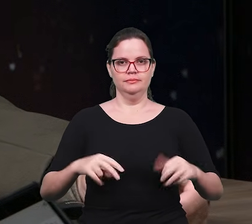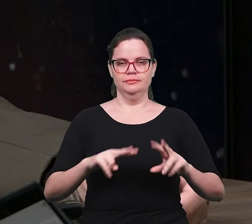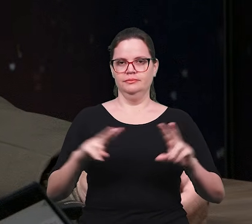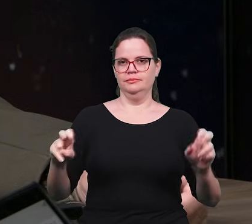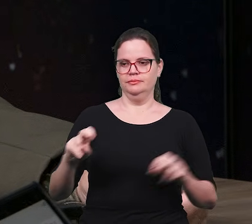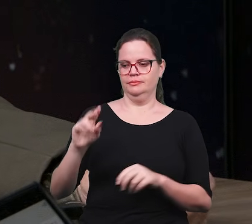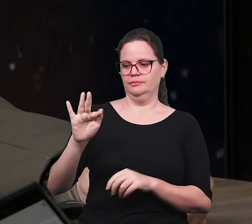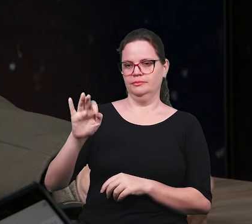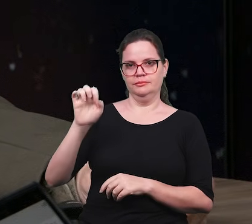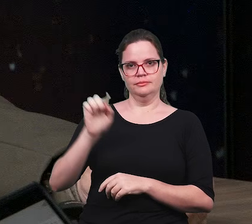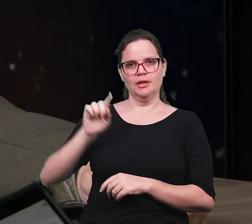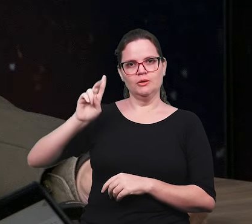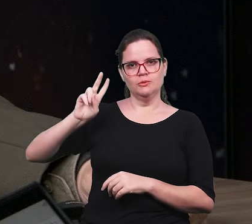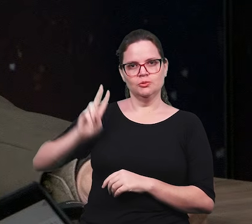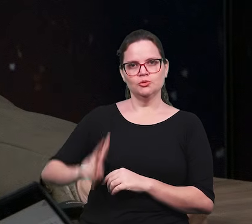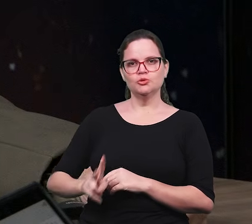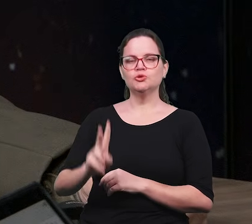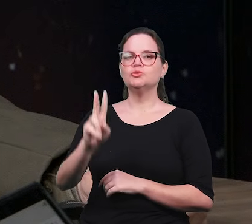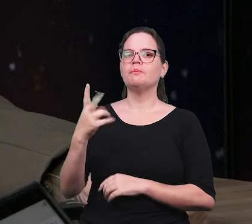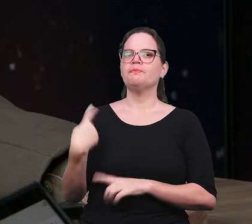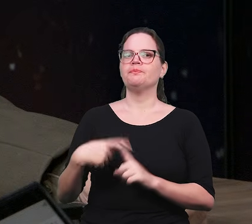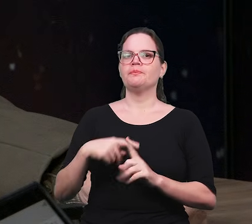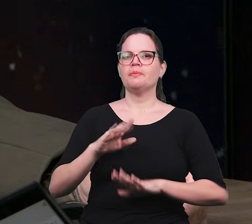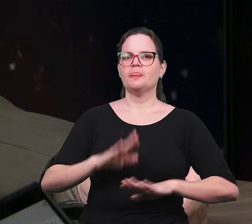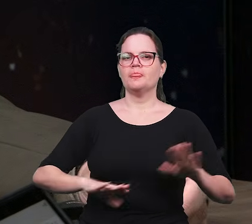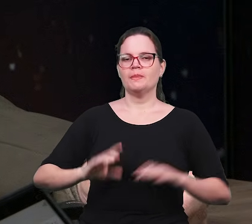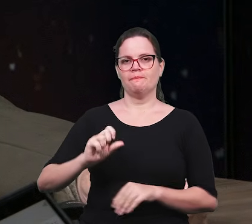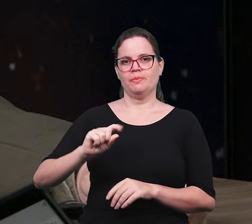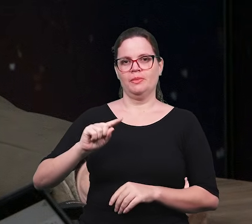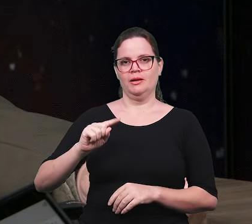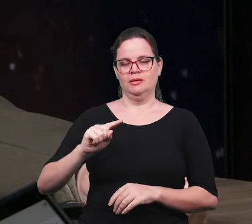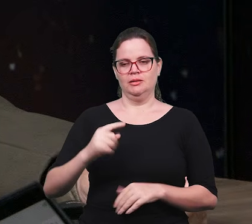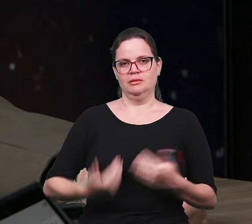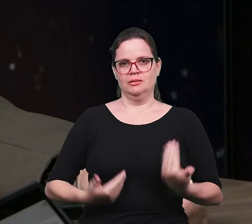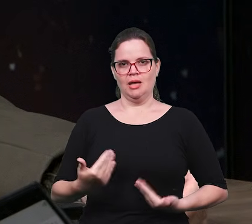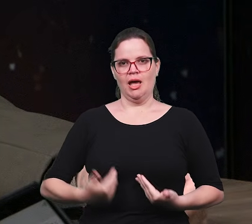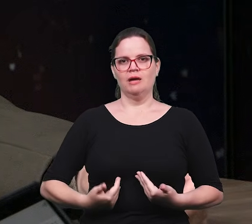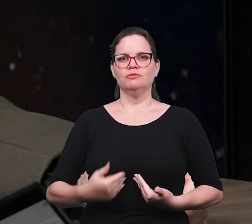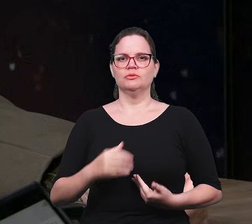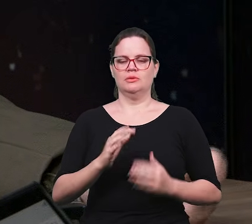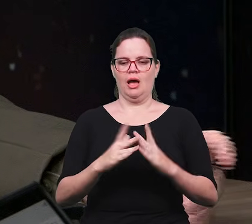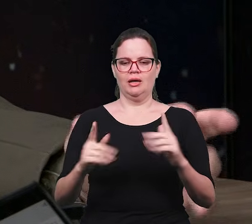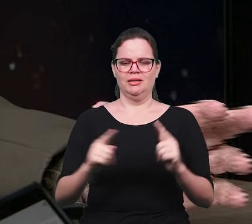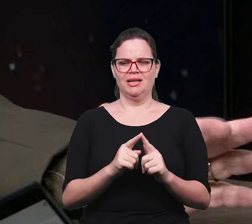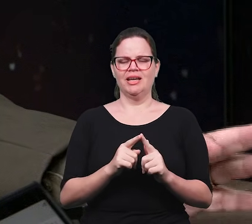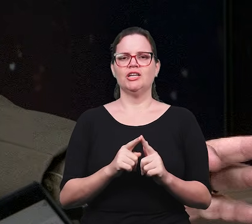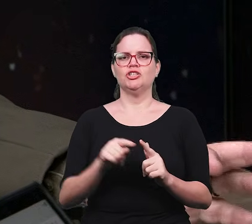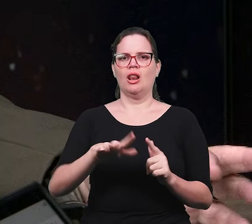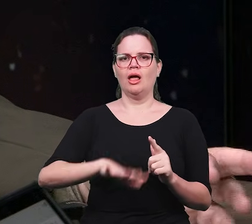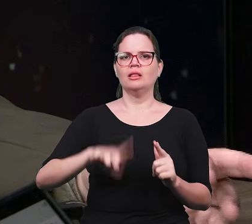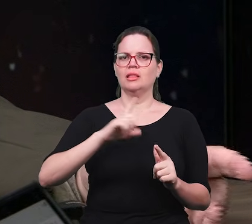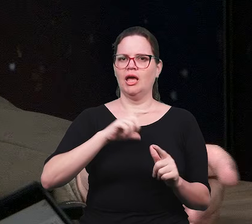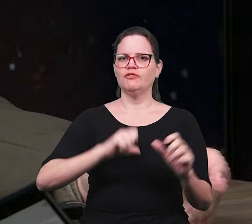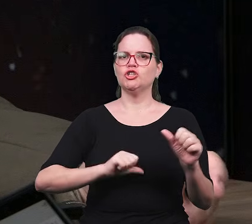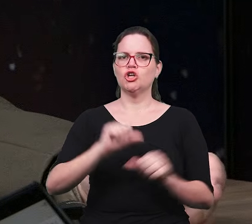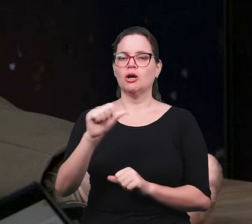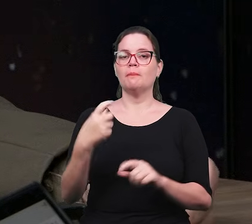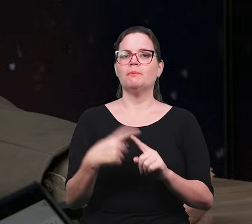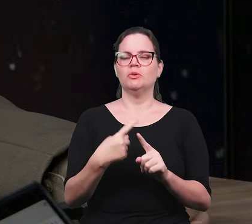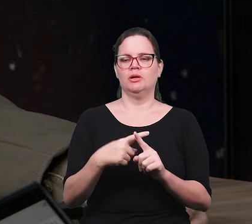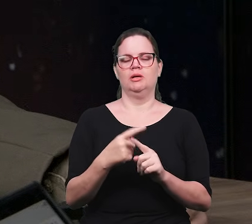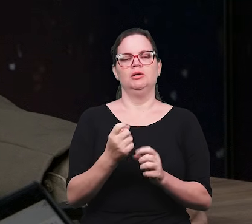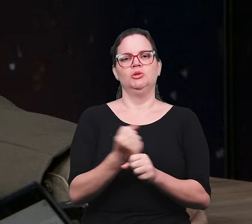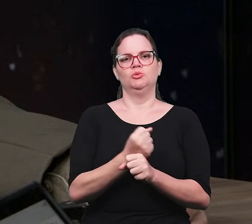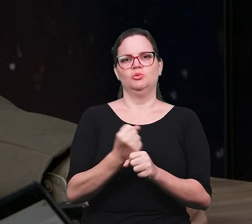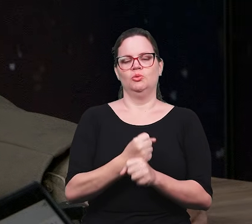fé que permanece. Vê que mesmo com as mudanças que a igreja agora vai sofrer a partir do ano ali 300 em diante, as